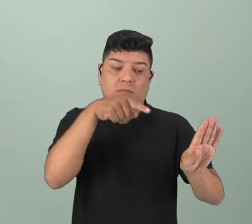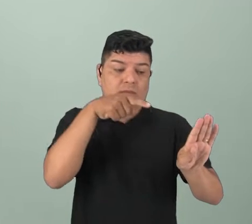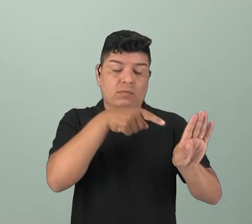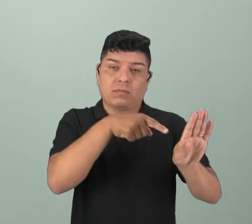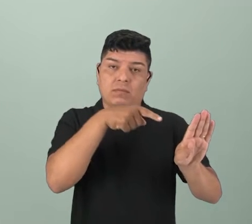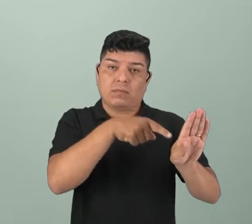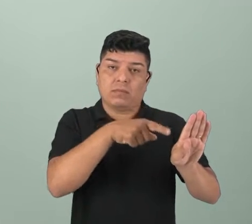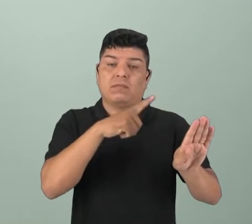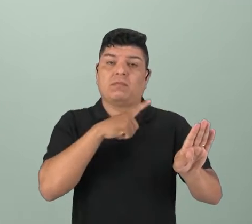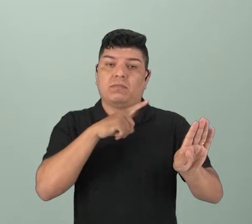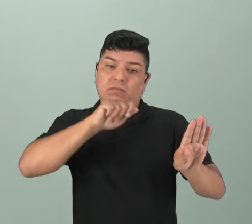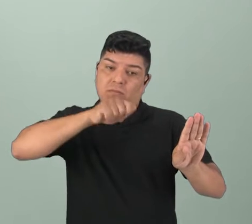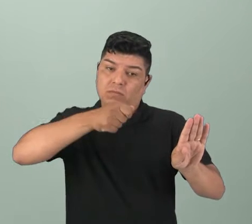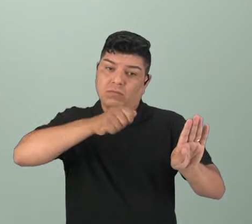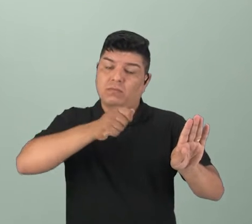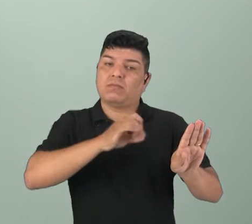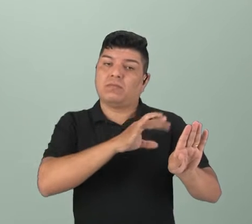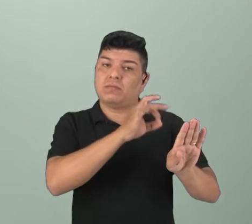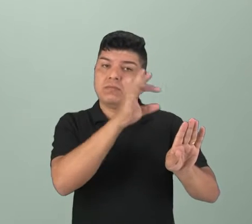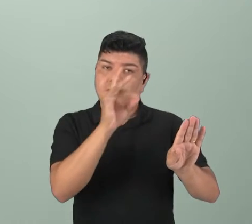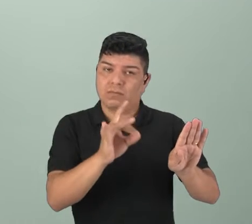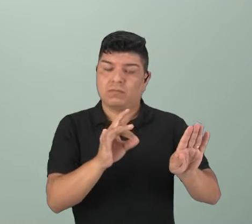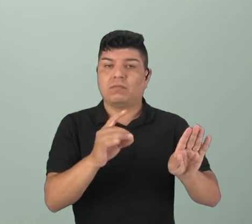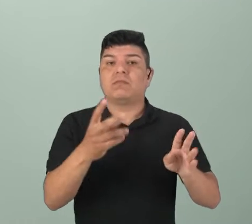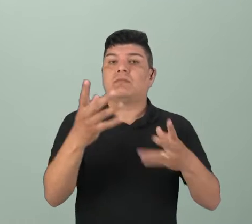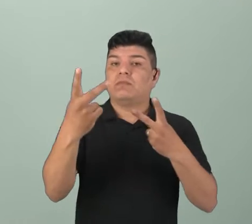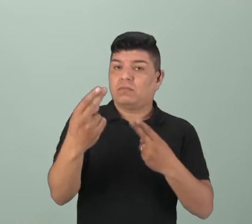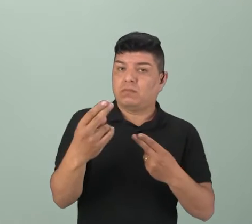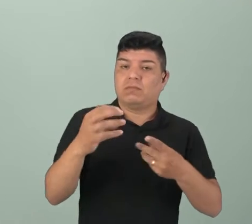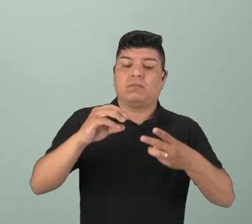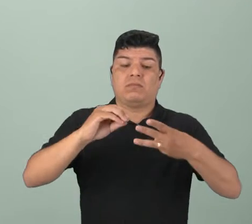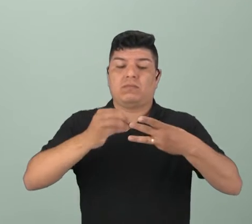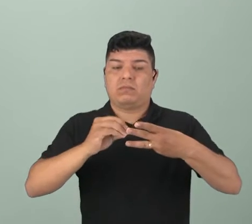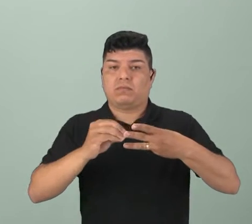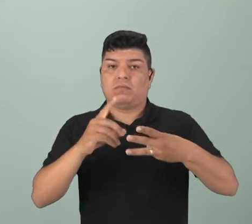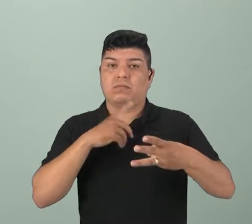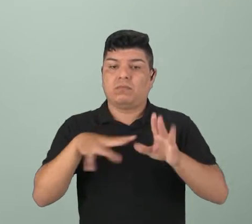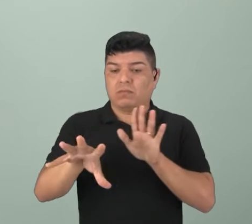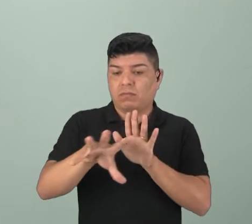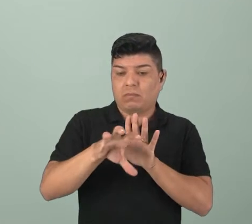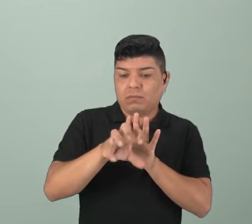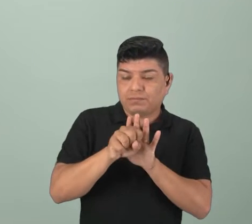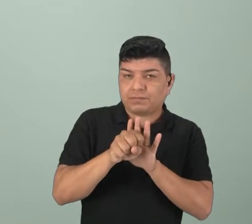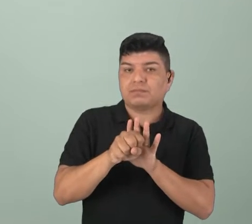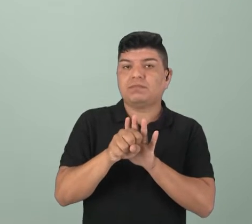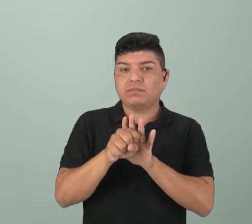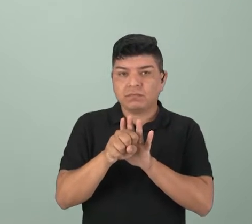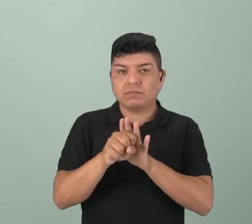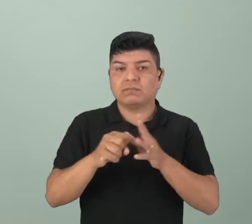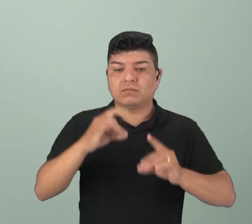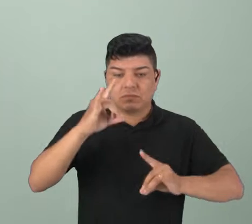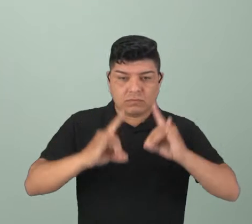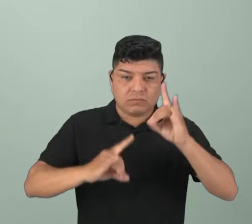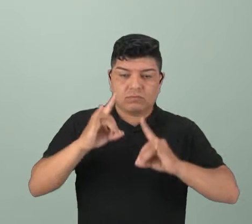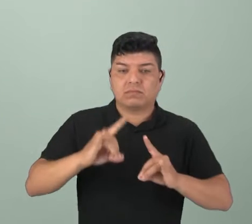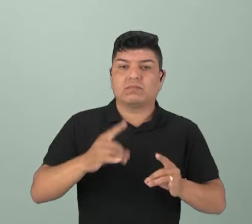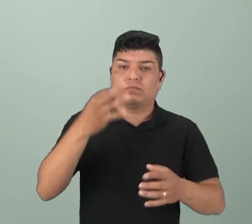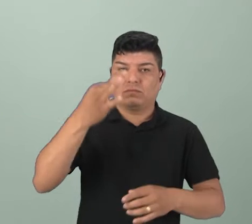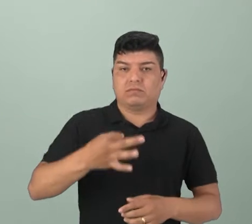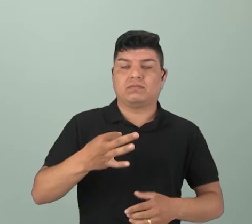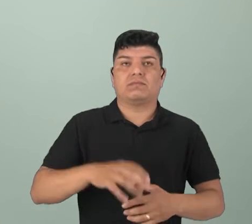uma chave específica. No caso, cada célula produz um receptor que vai se ligar apenas com aquele hormônio específico.